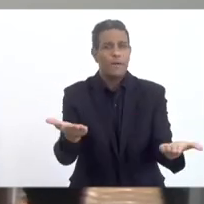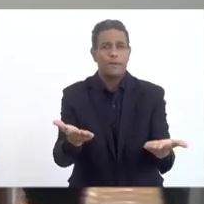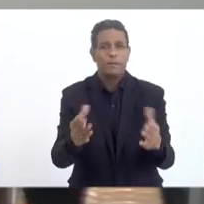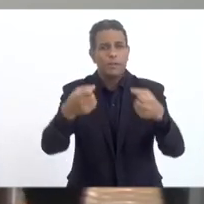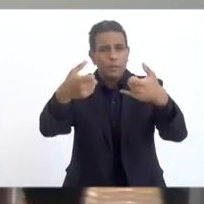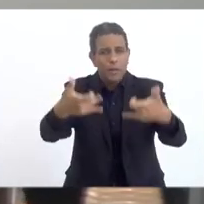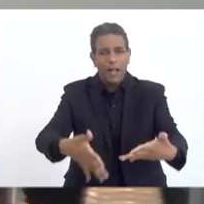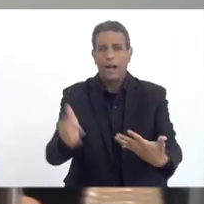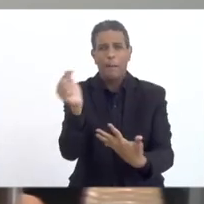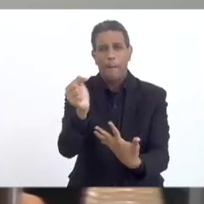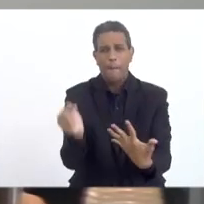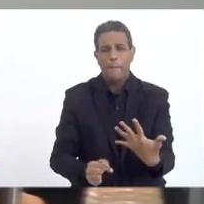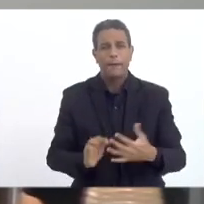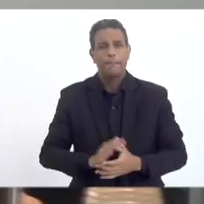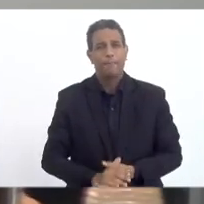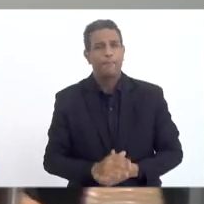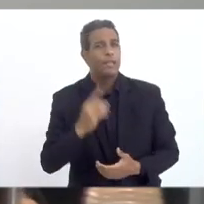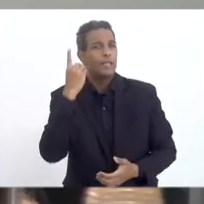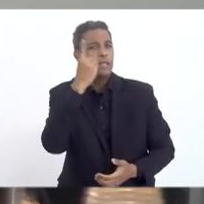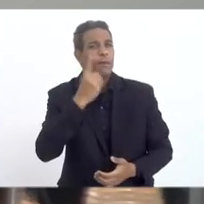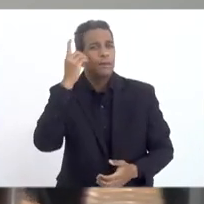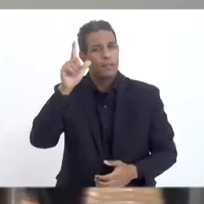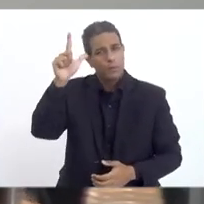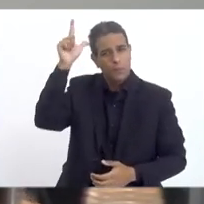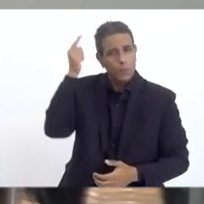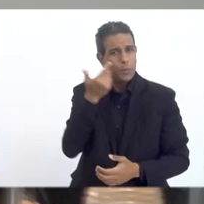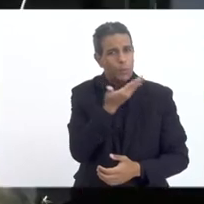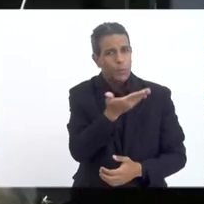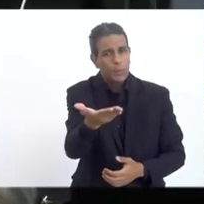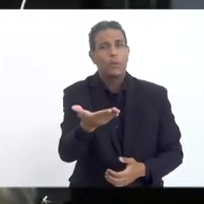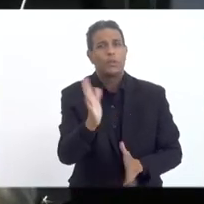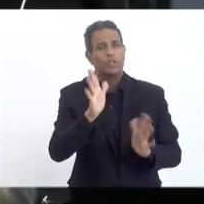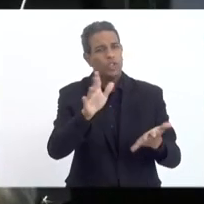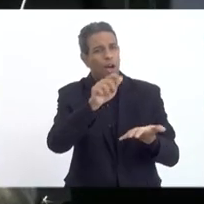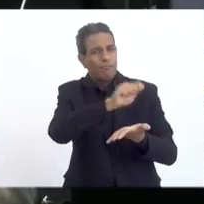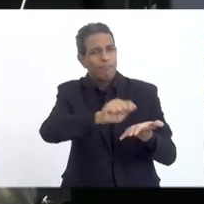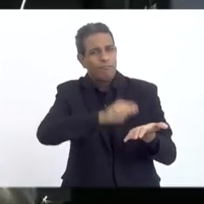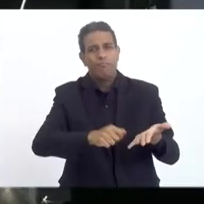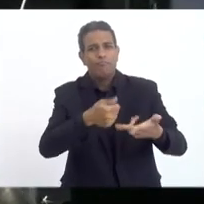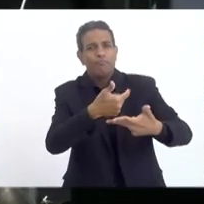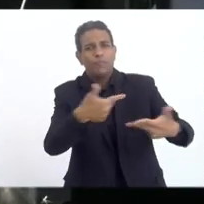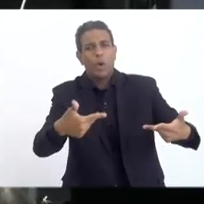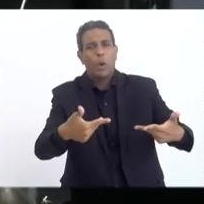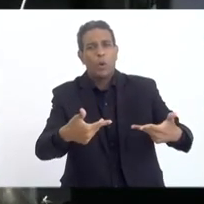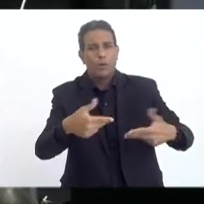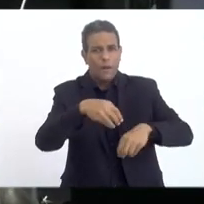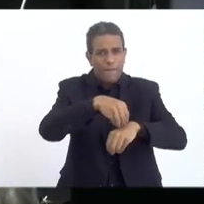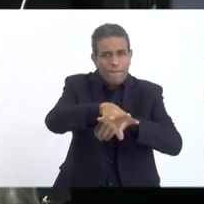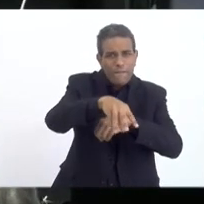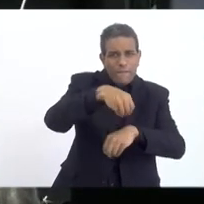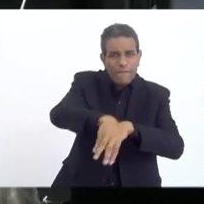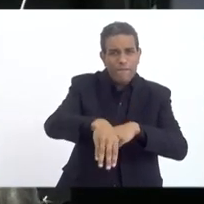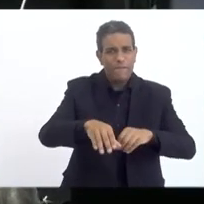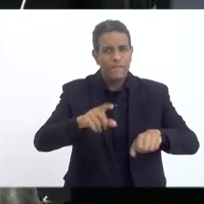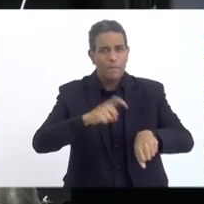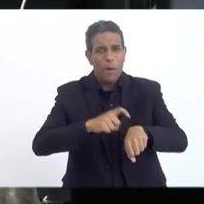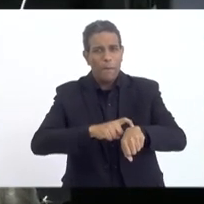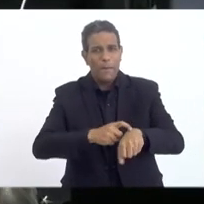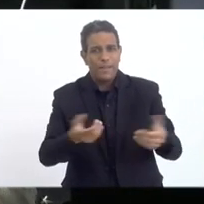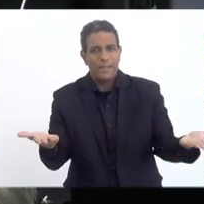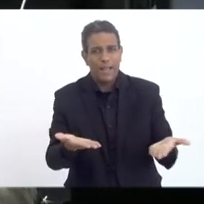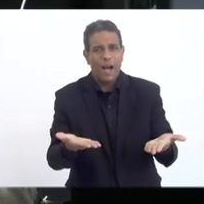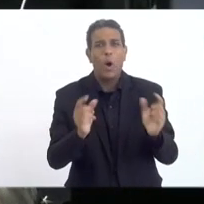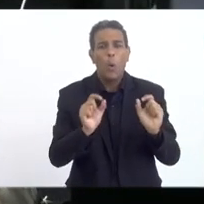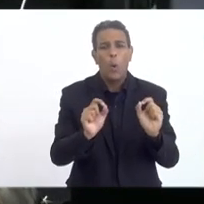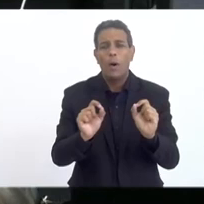esclarecer. Tá bom? Deputado Luiz Paulo, fazer uso da palavra, via suas anotações aí. Prefere fazê-las agora ou passar? Eu acho